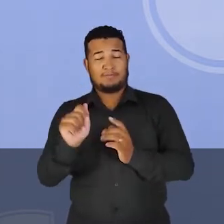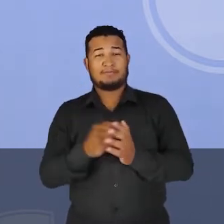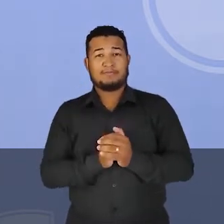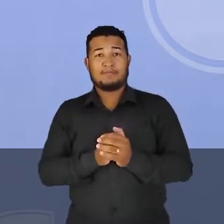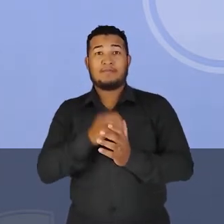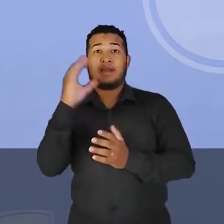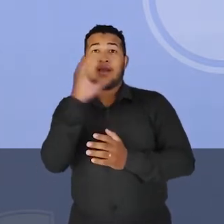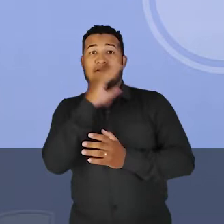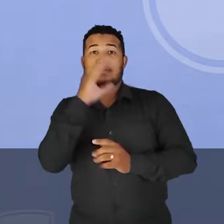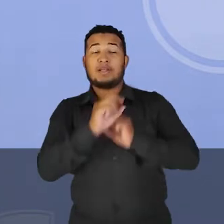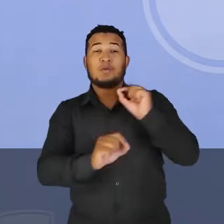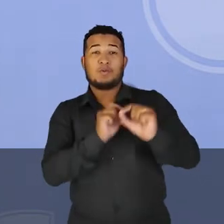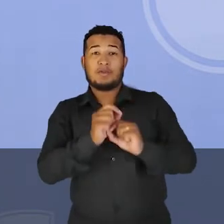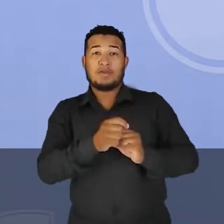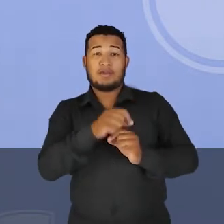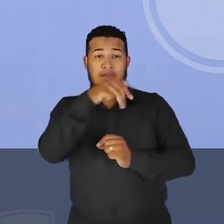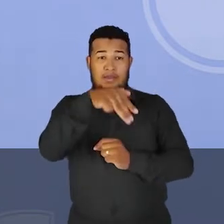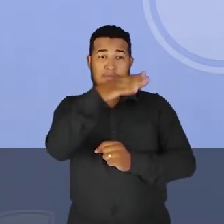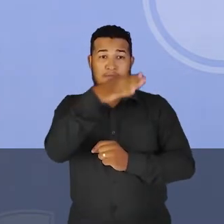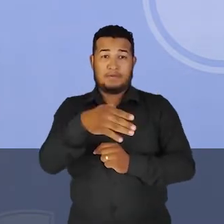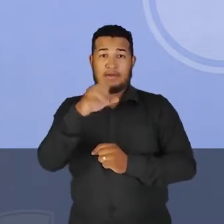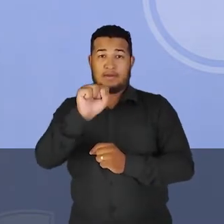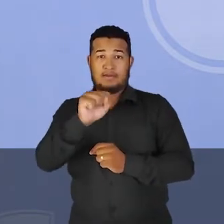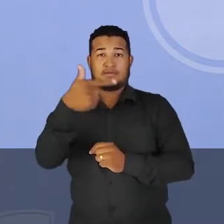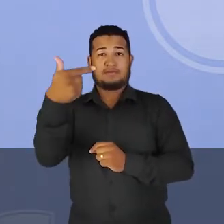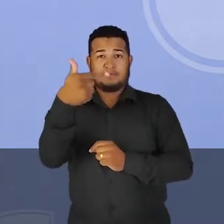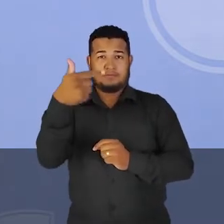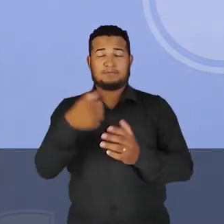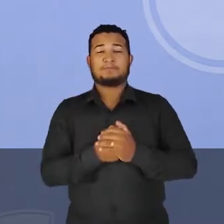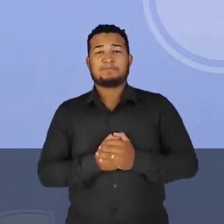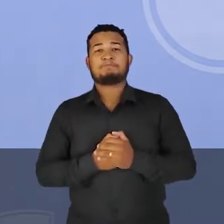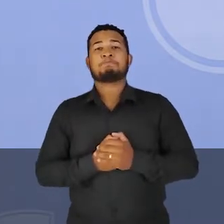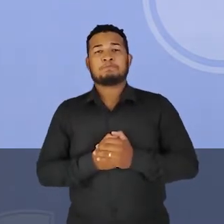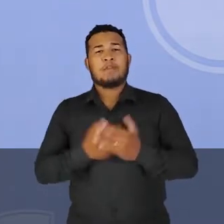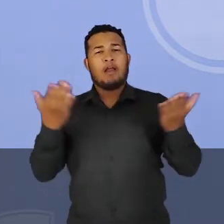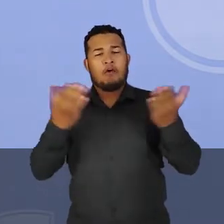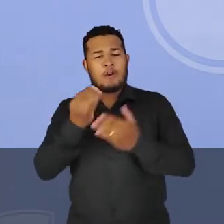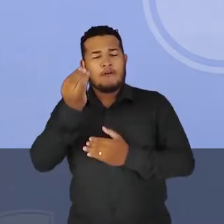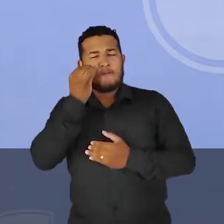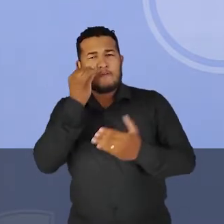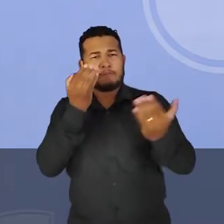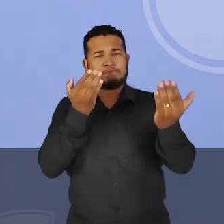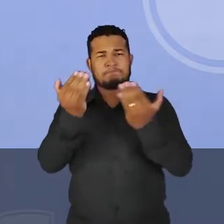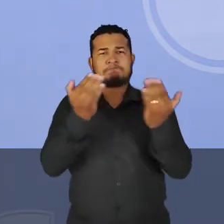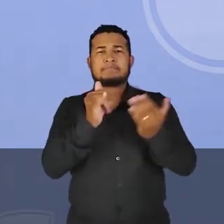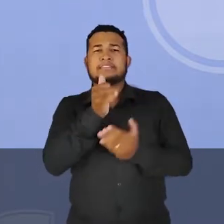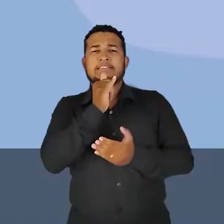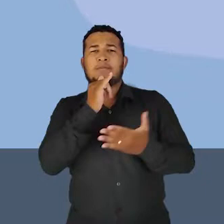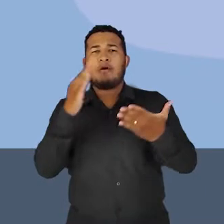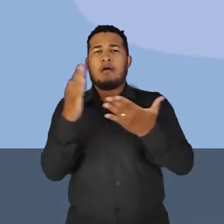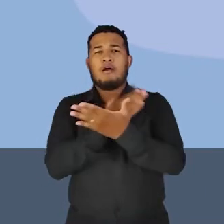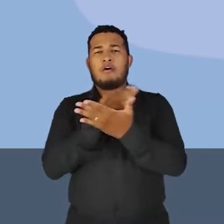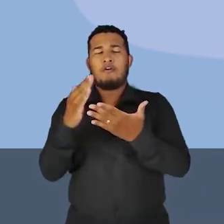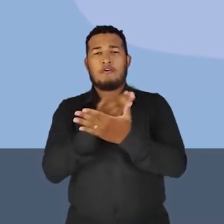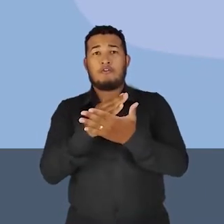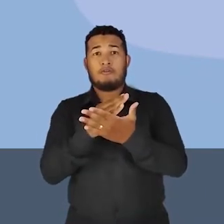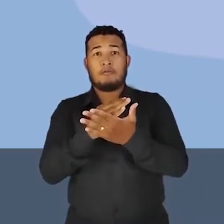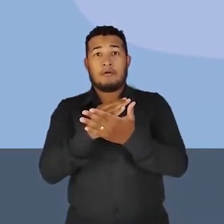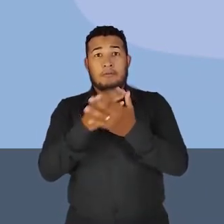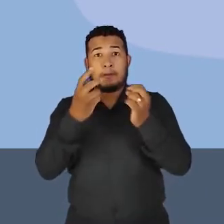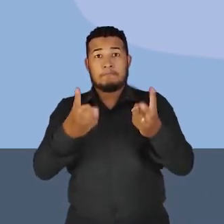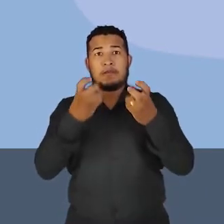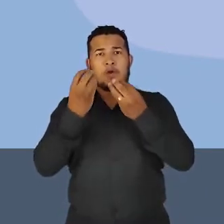aceleração vai estar em metros por segundo ao quadrado. Vamos avaliar alguns exemplos para vermos como